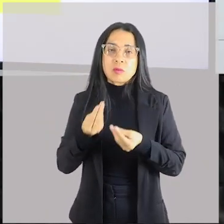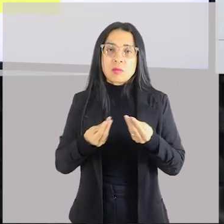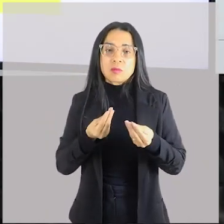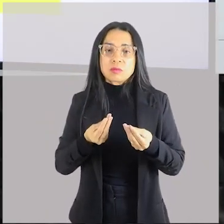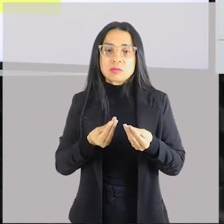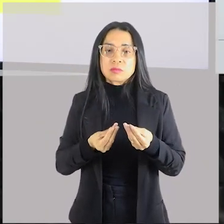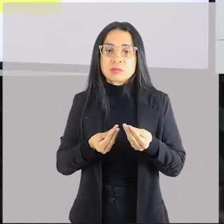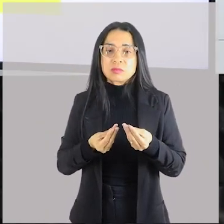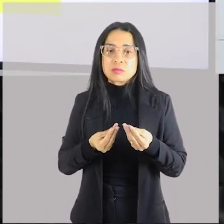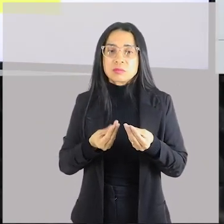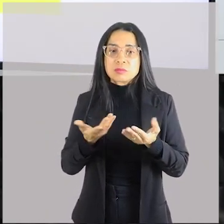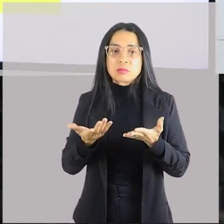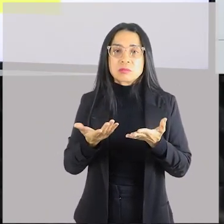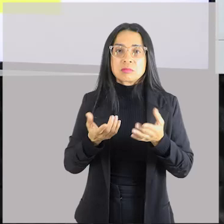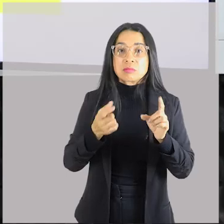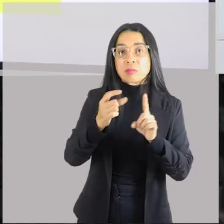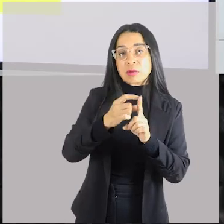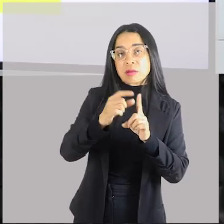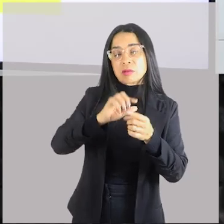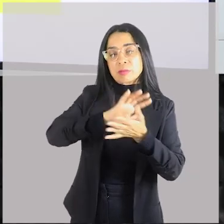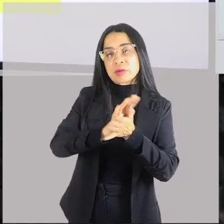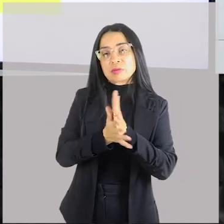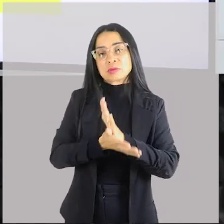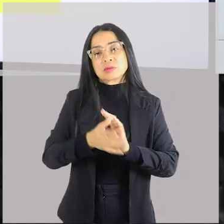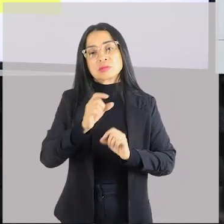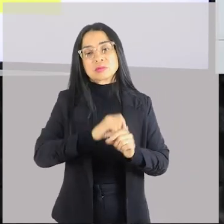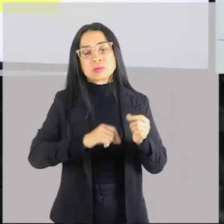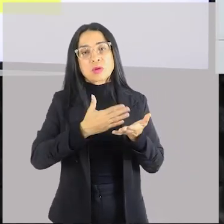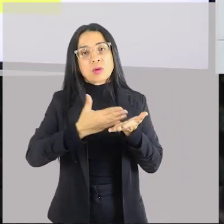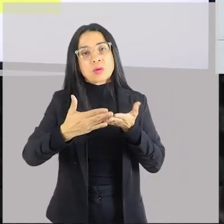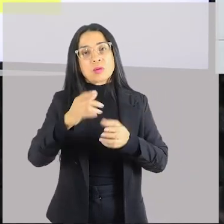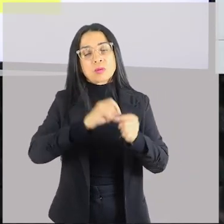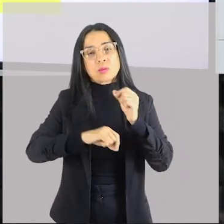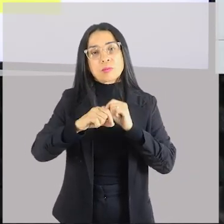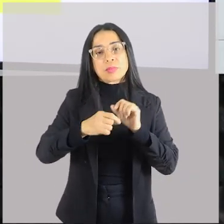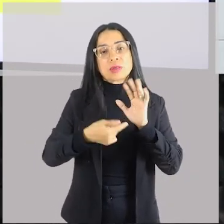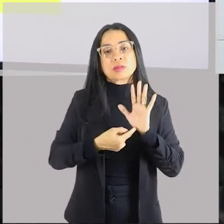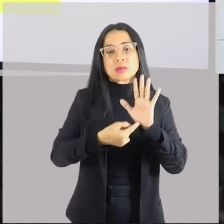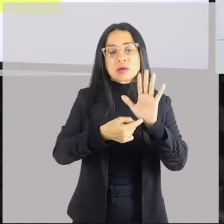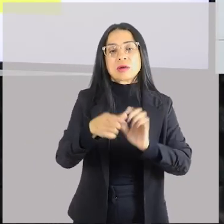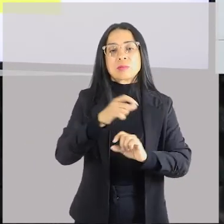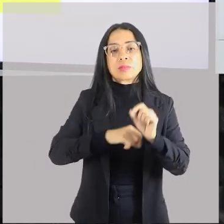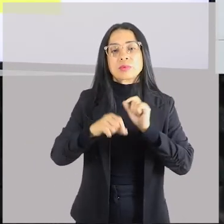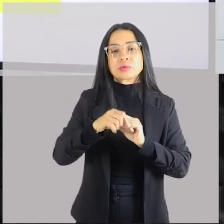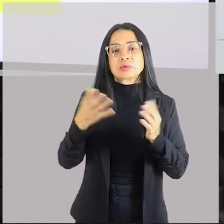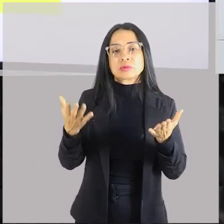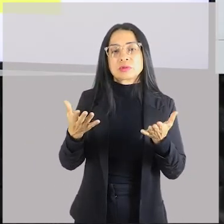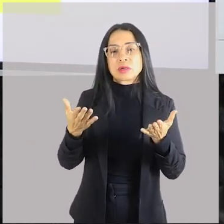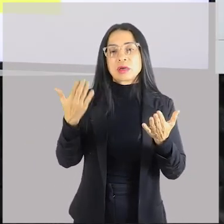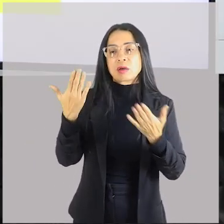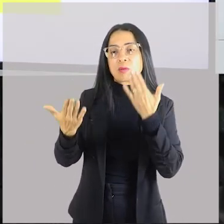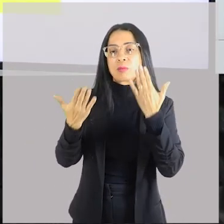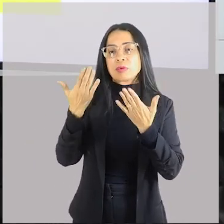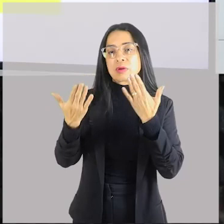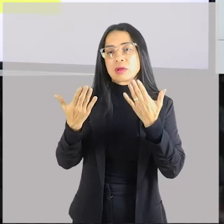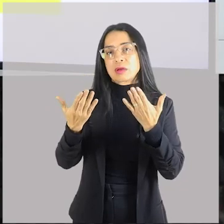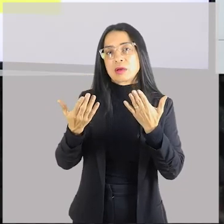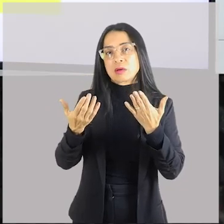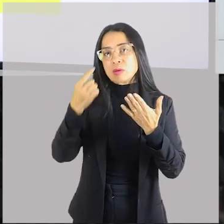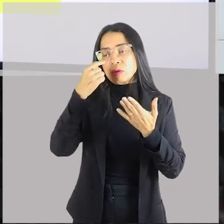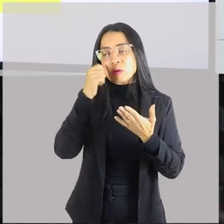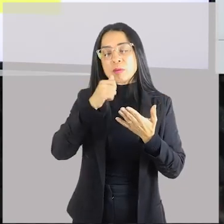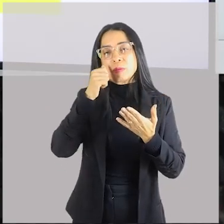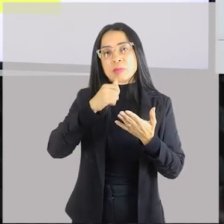e racista a mulata mas ele começa a exaltar um paradoxo da uma mulher preta como uma mulher com cara de brasileira e